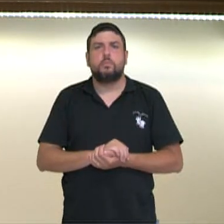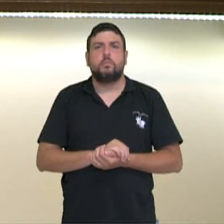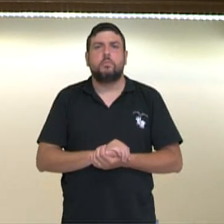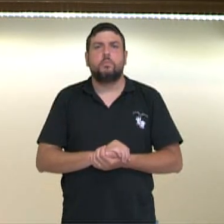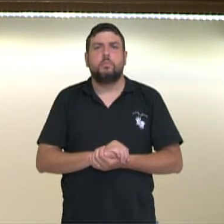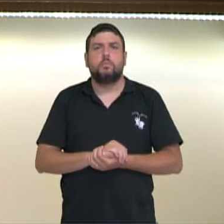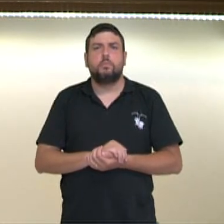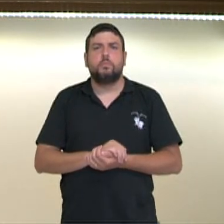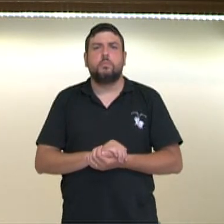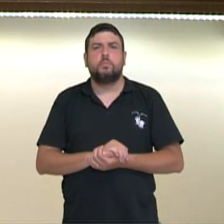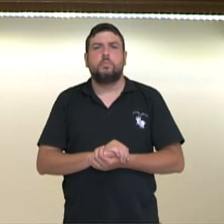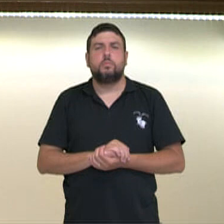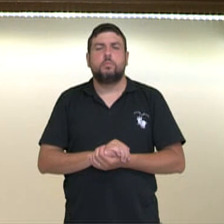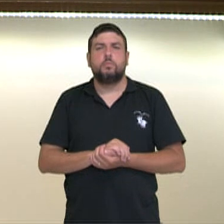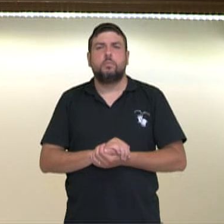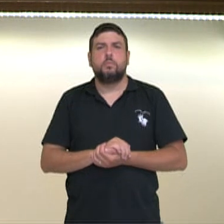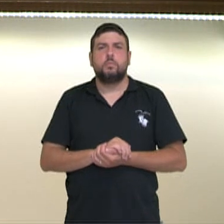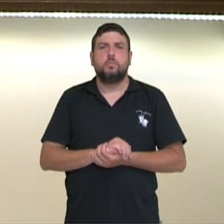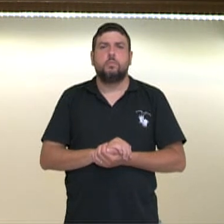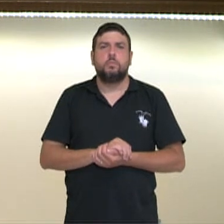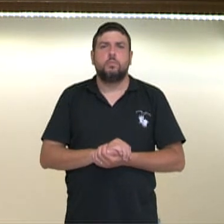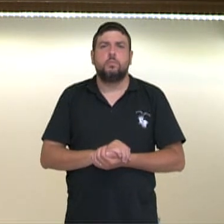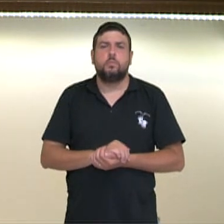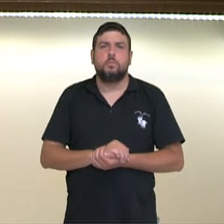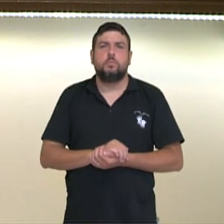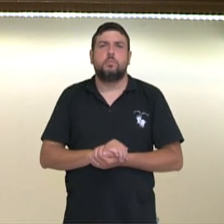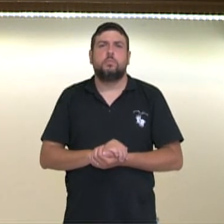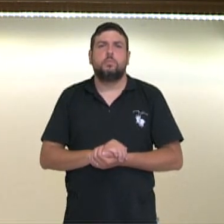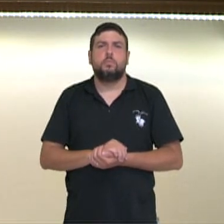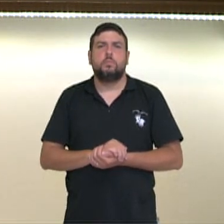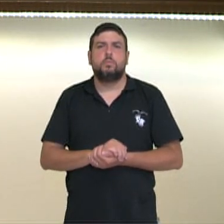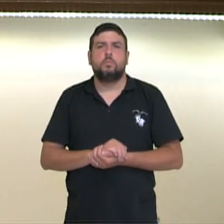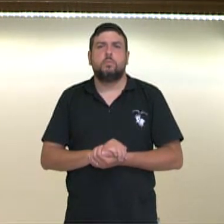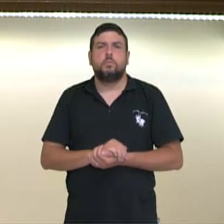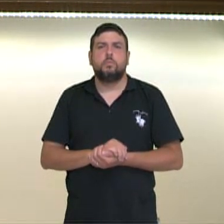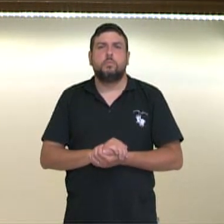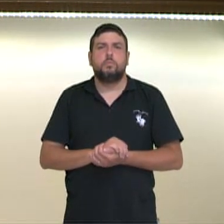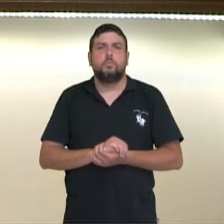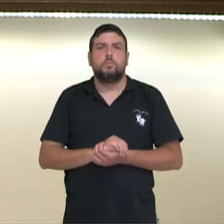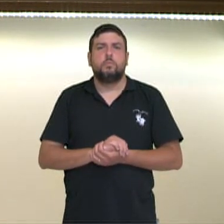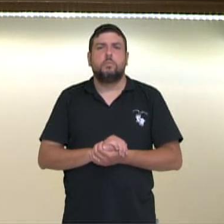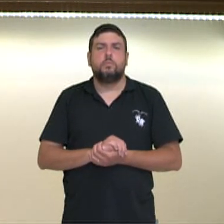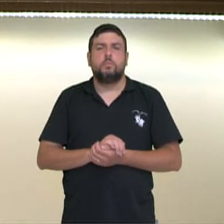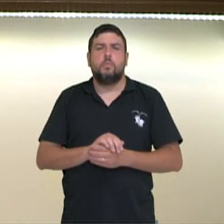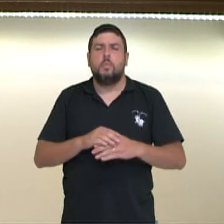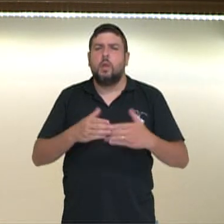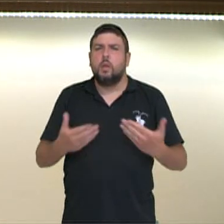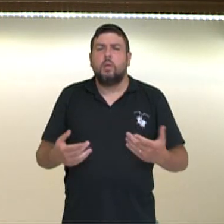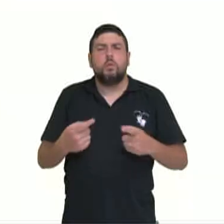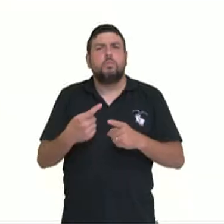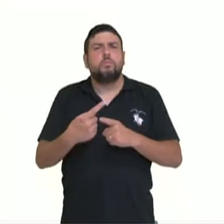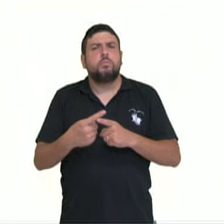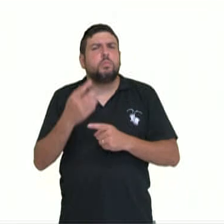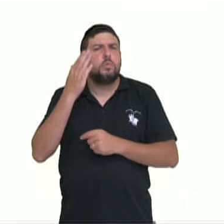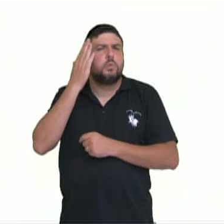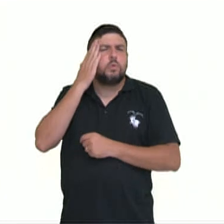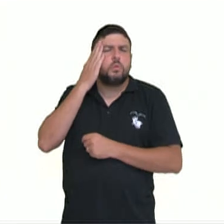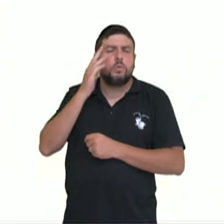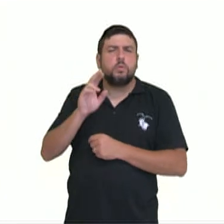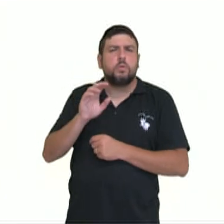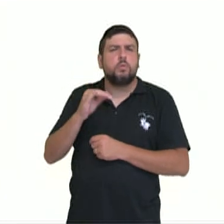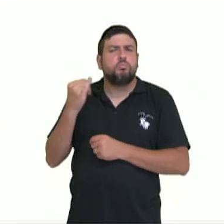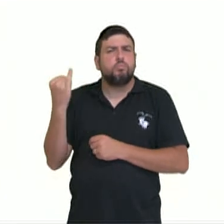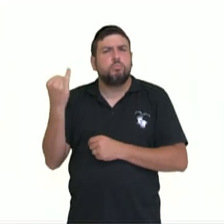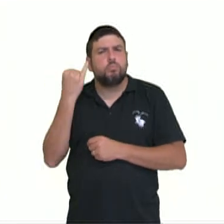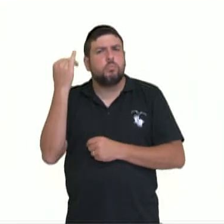assim por diante. Legal? Muito bem. Por que é importante saber a porcentagem e usar a porcentagem? Porque se eu disser para vocês o seguinte,